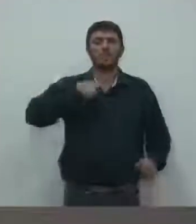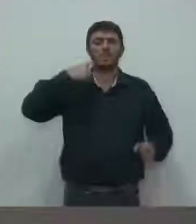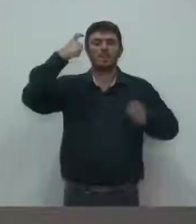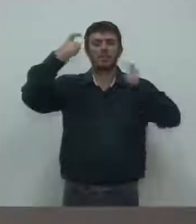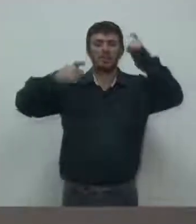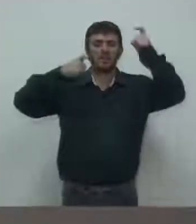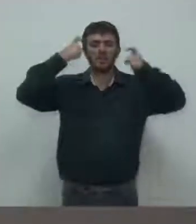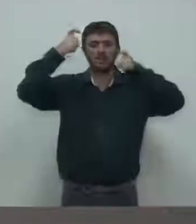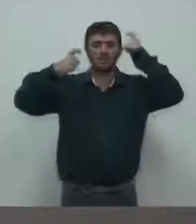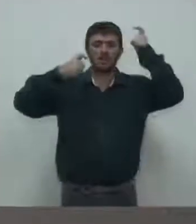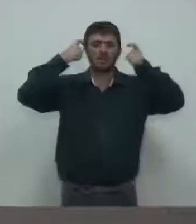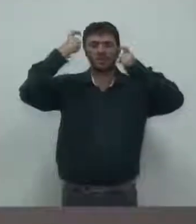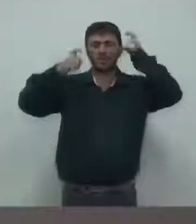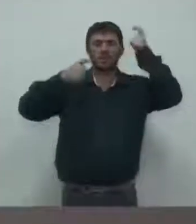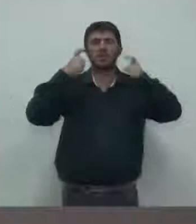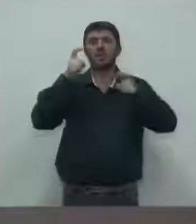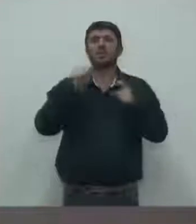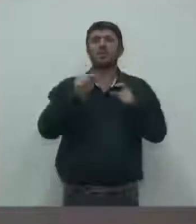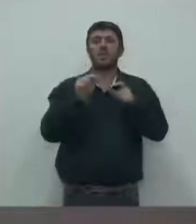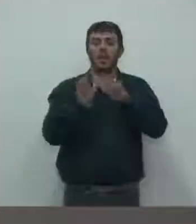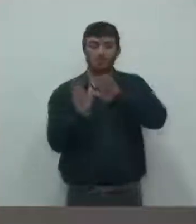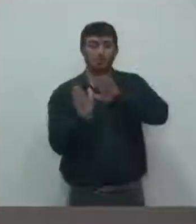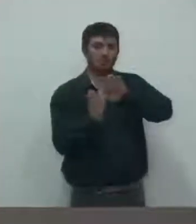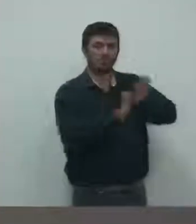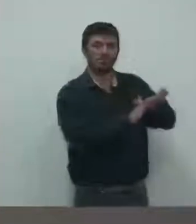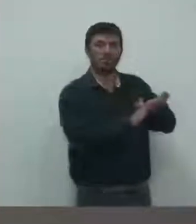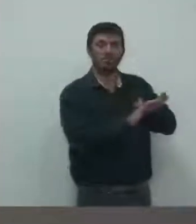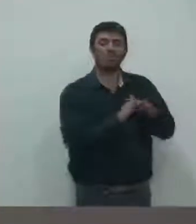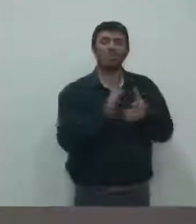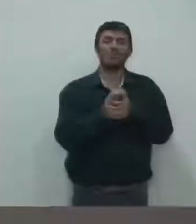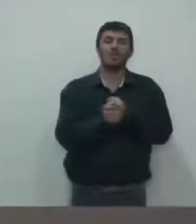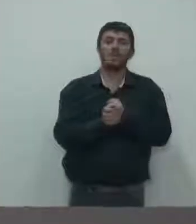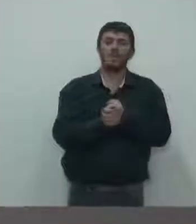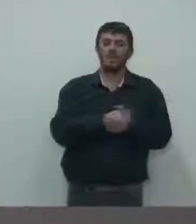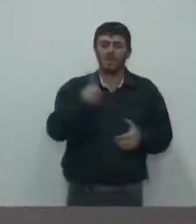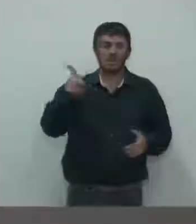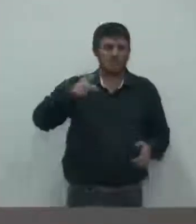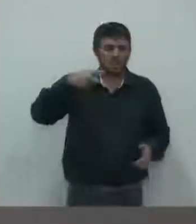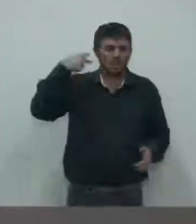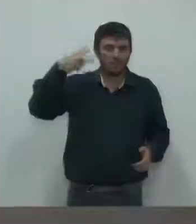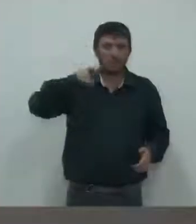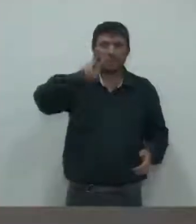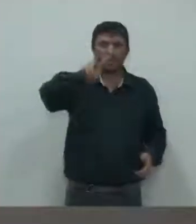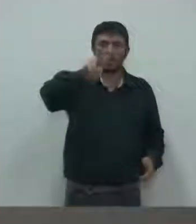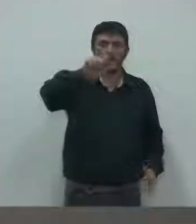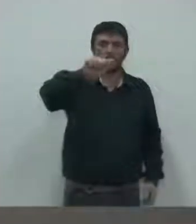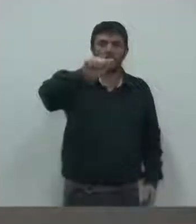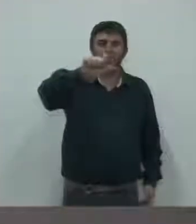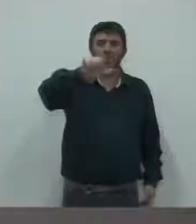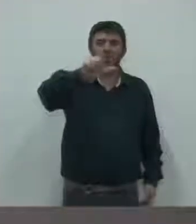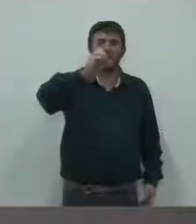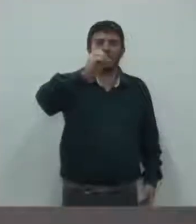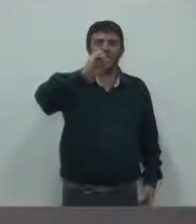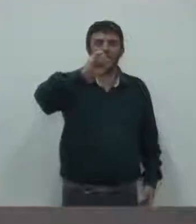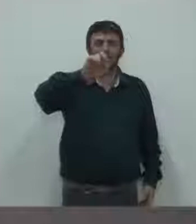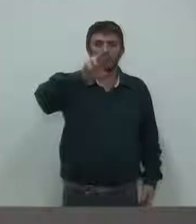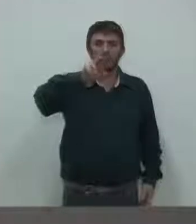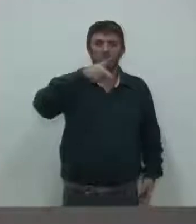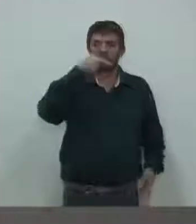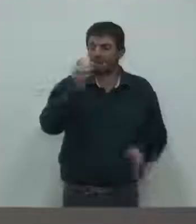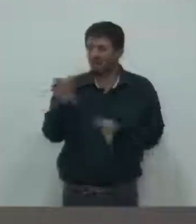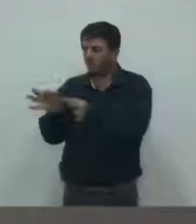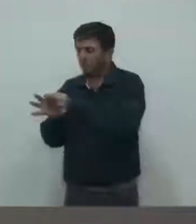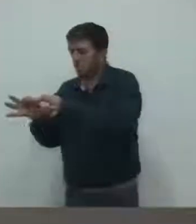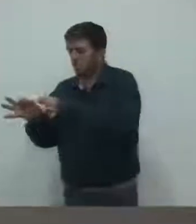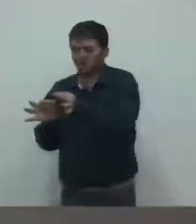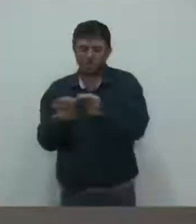sem me estender muito, o Valdir falou muito bem, o vereador Valdir destacou muito bem essa questão dos planos não bem feitos, não é?